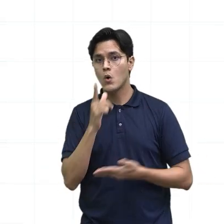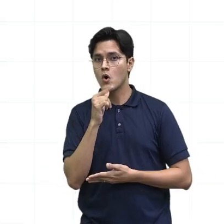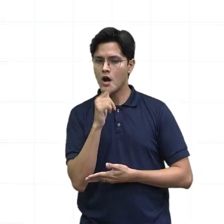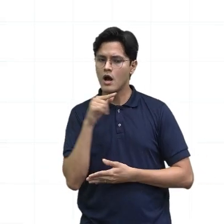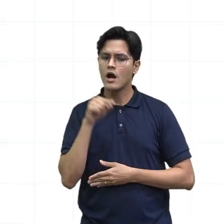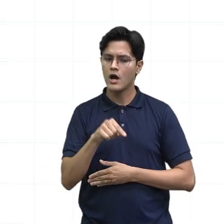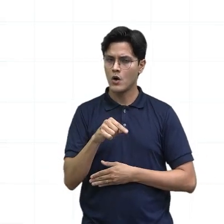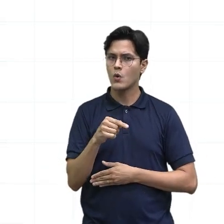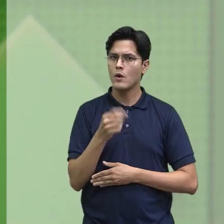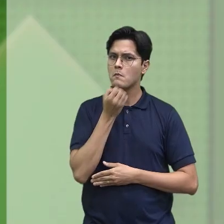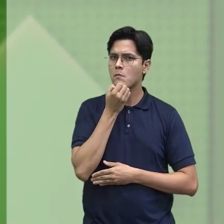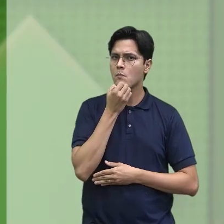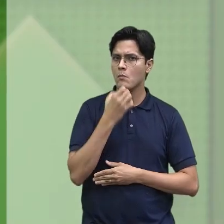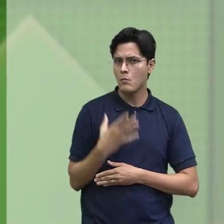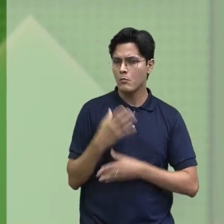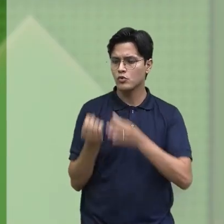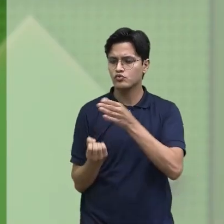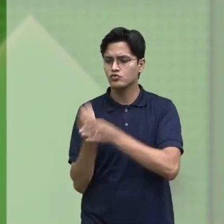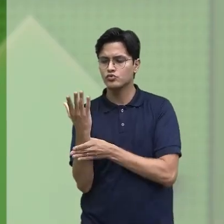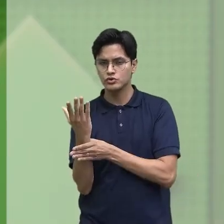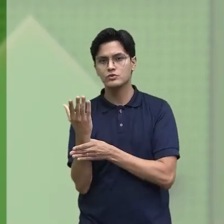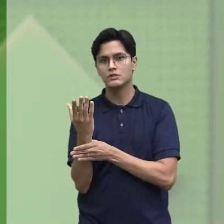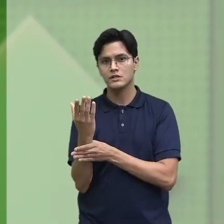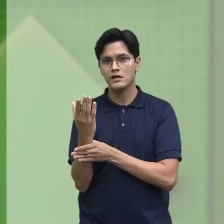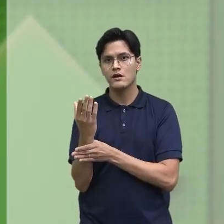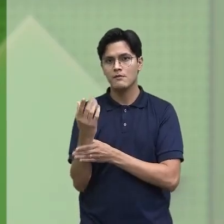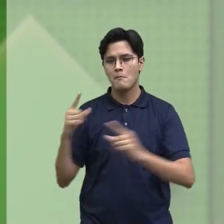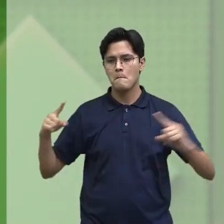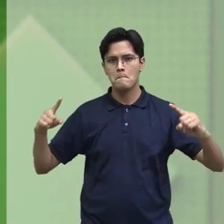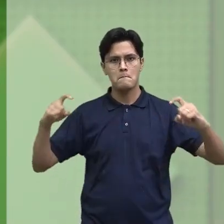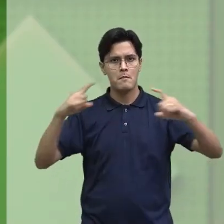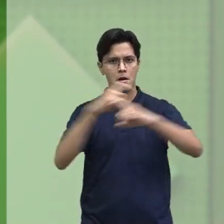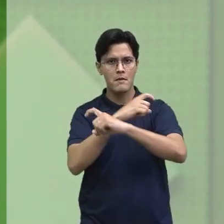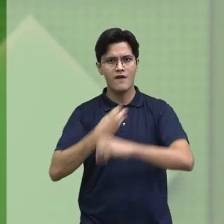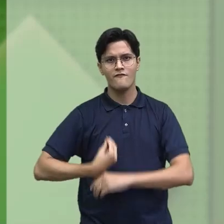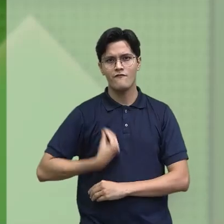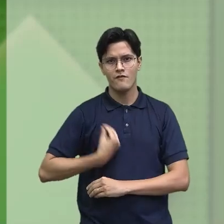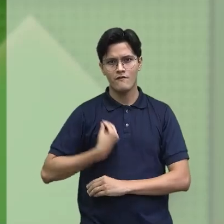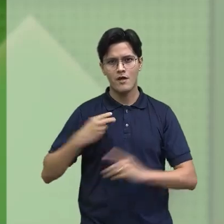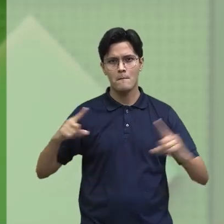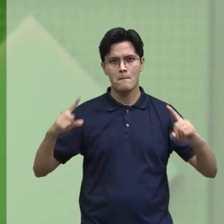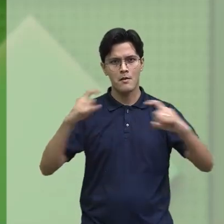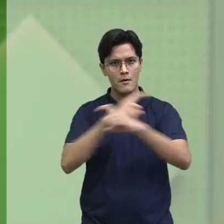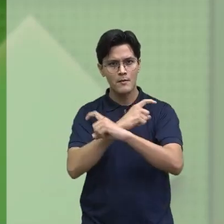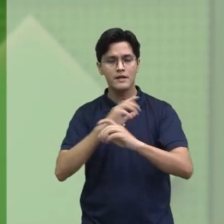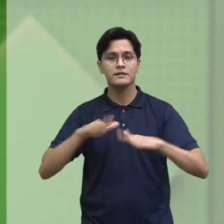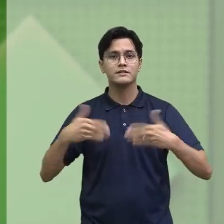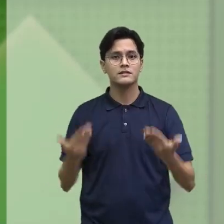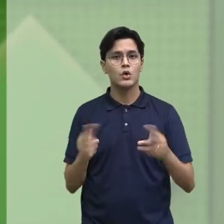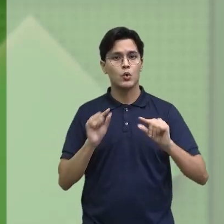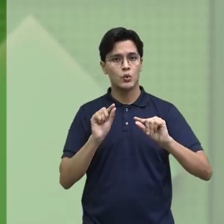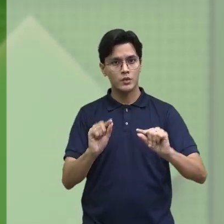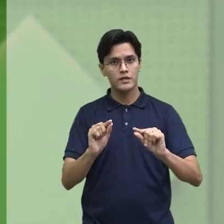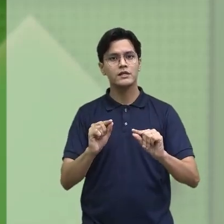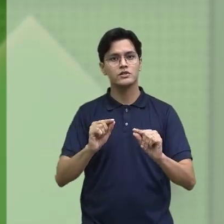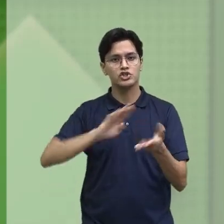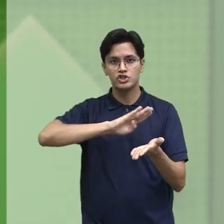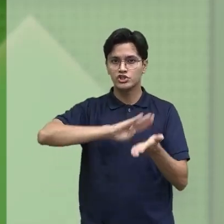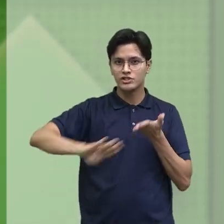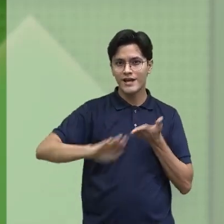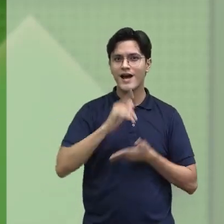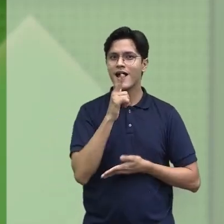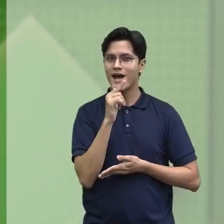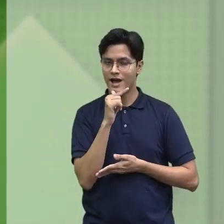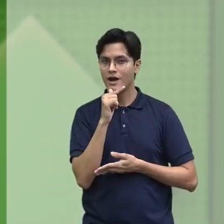desses micro-organismos. E aí o que é feito é retirar dessa água por um processo, né, que vai